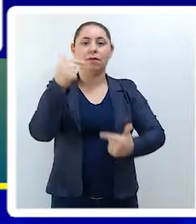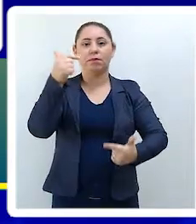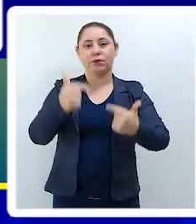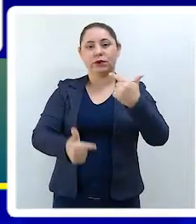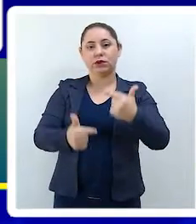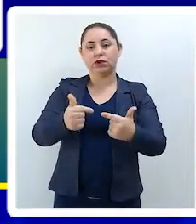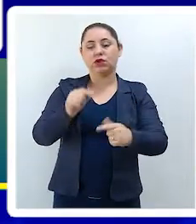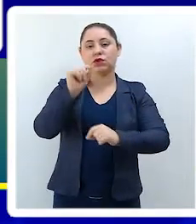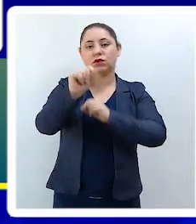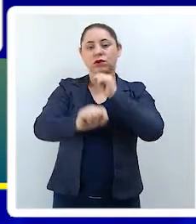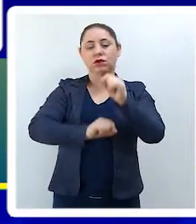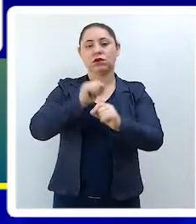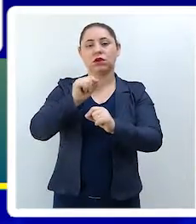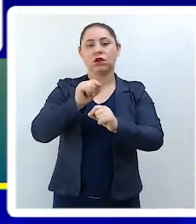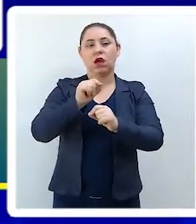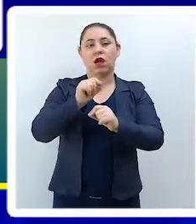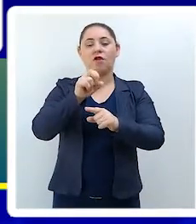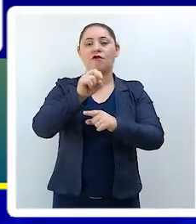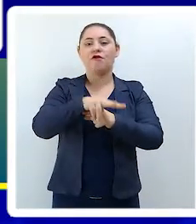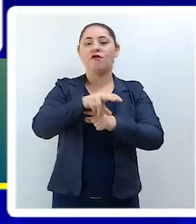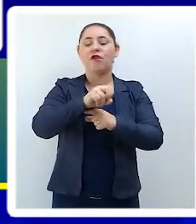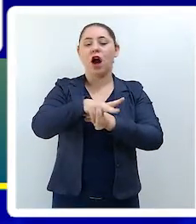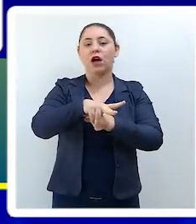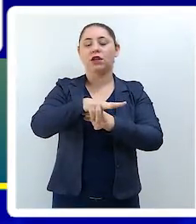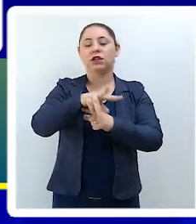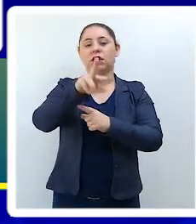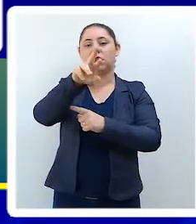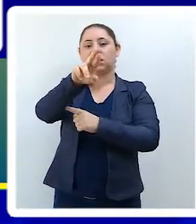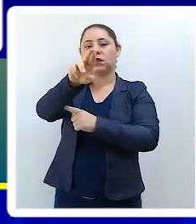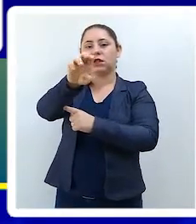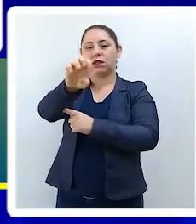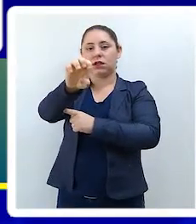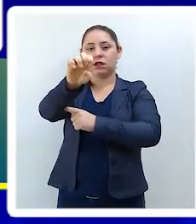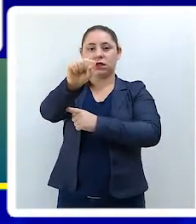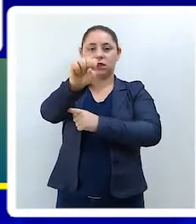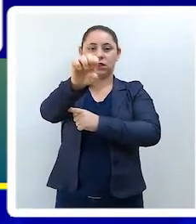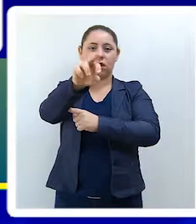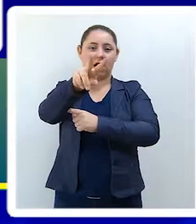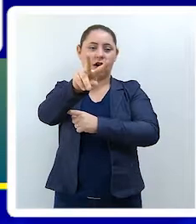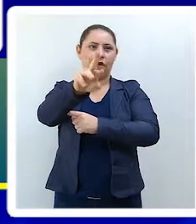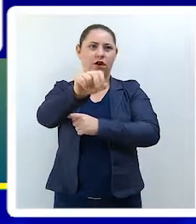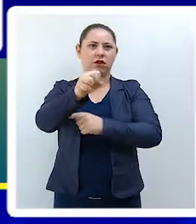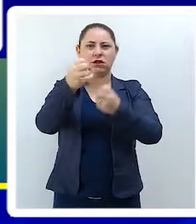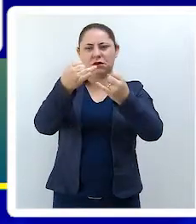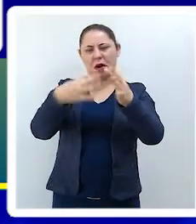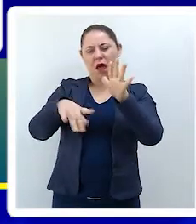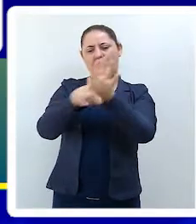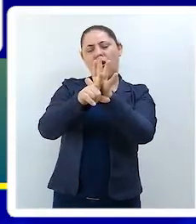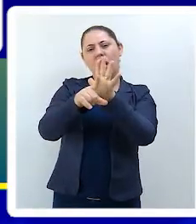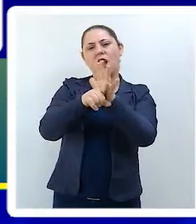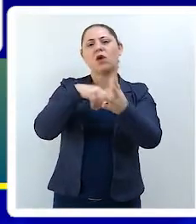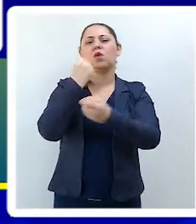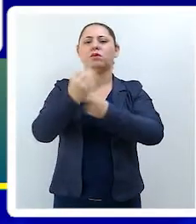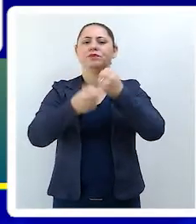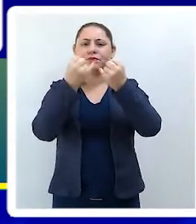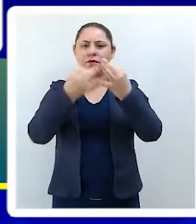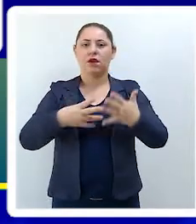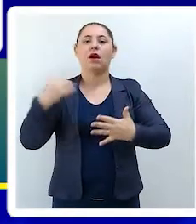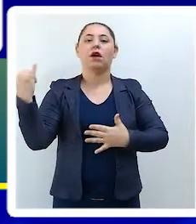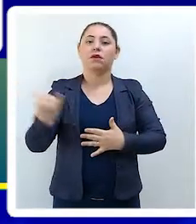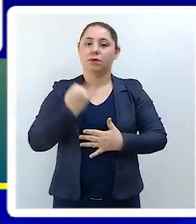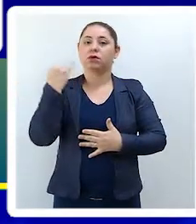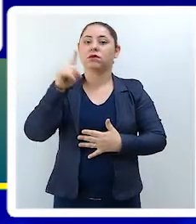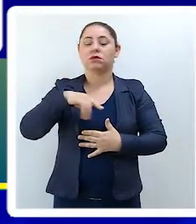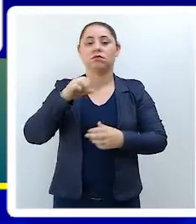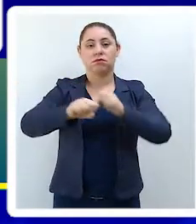implementar essa política de reserva de gênero. No início, eu não vou, assim, descrever a lei aqui, como que foi, mas é